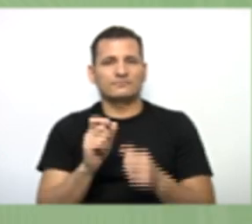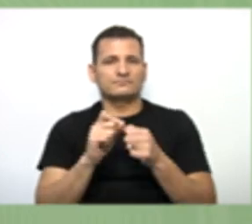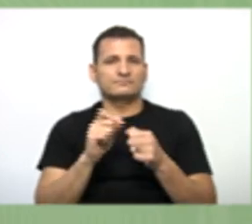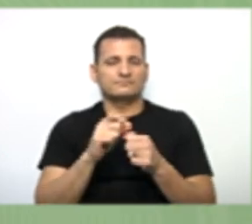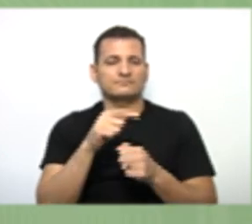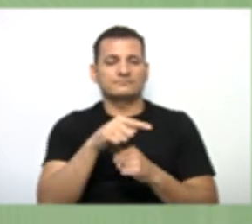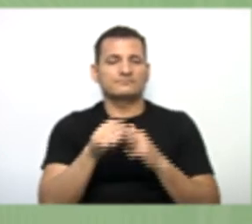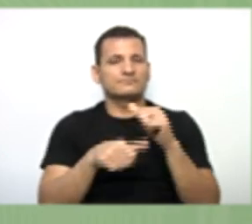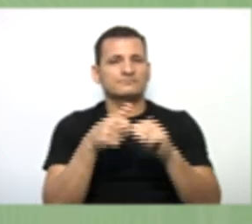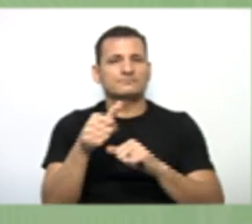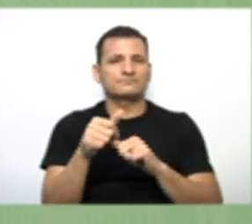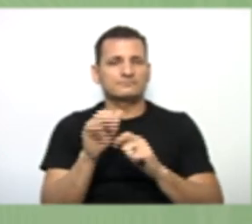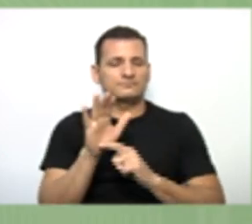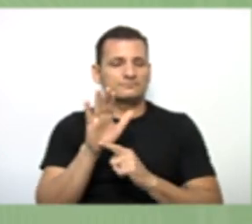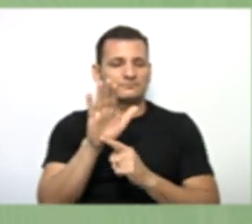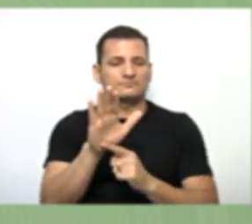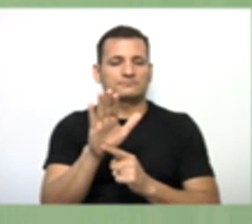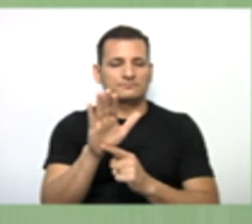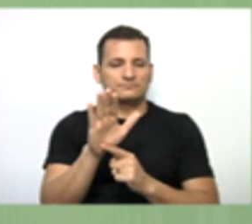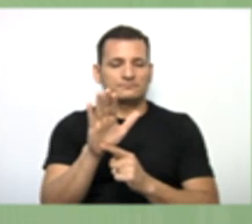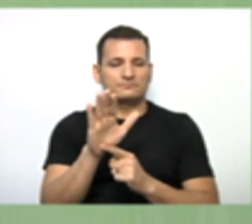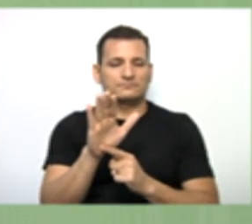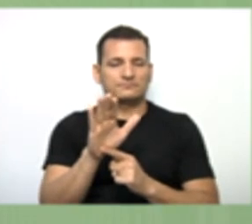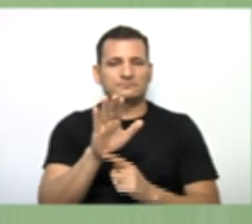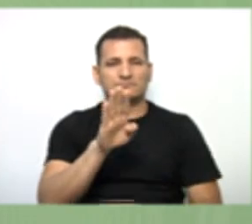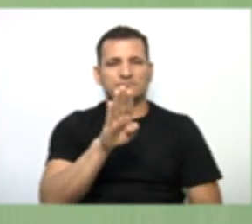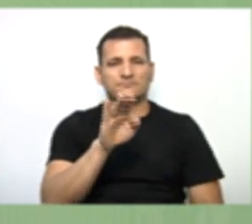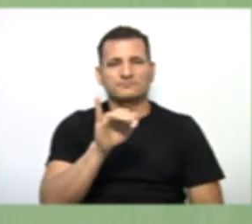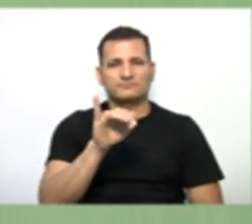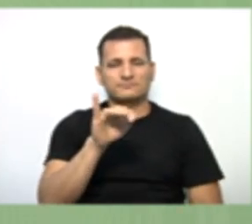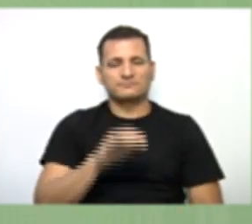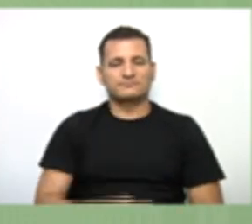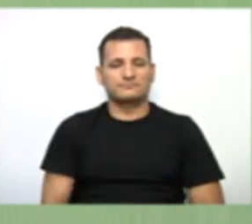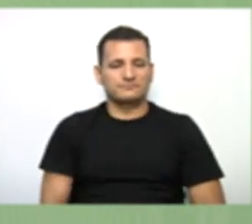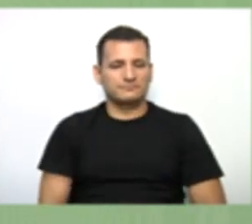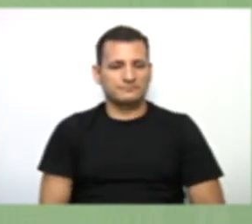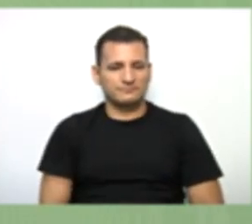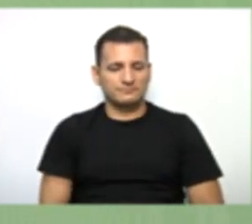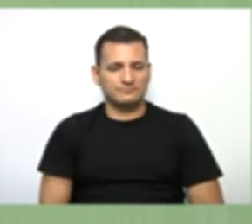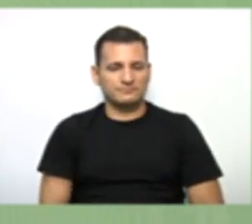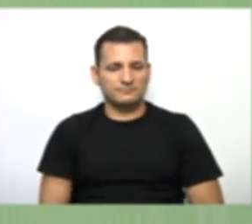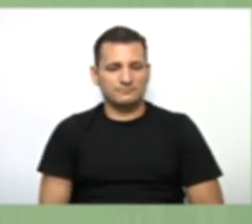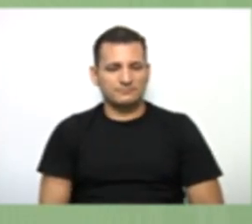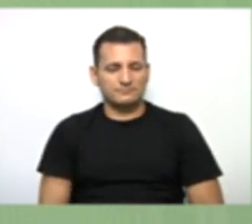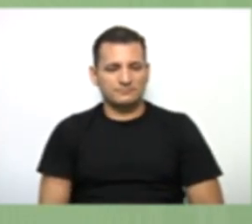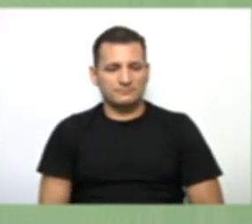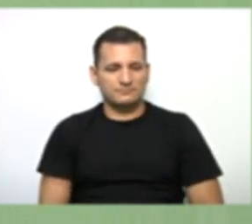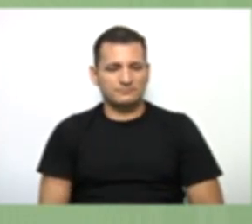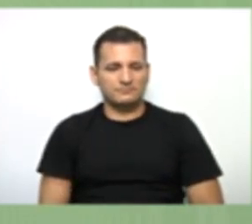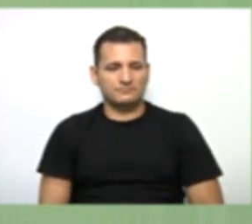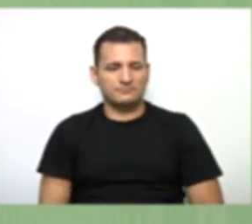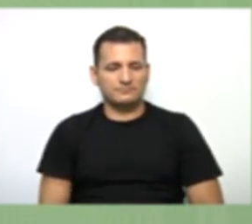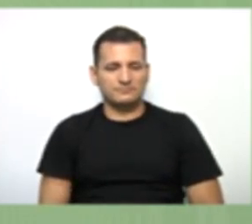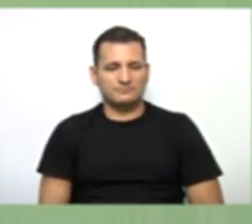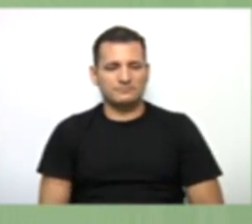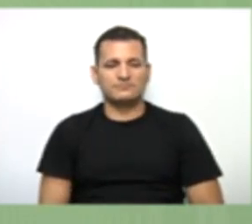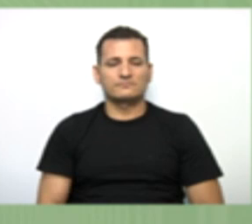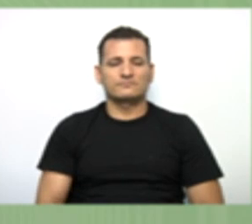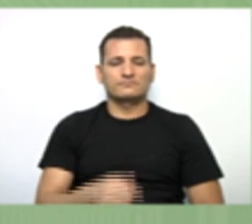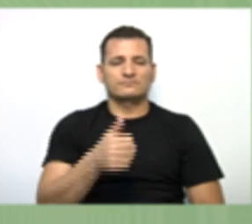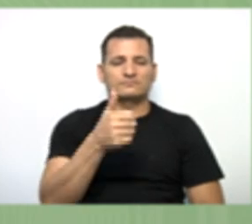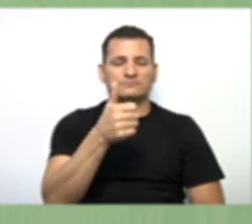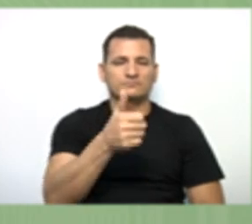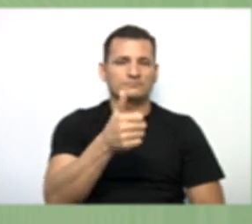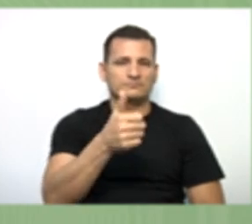aqui para binário aqui, né? Então é 128, vamos botar